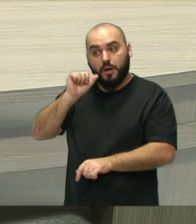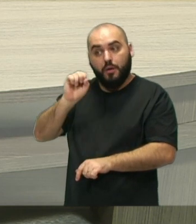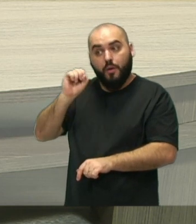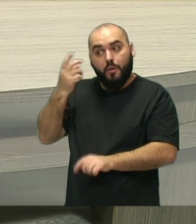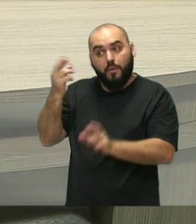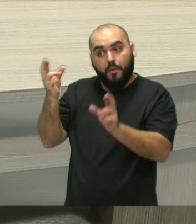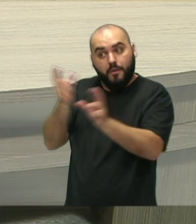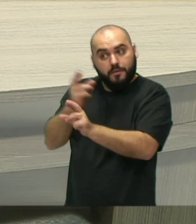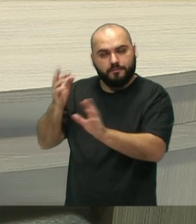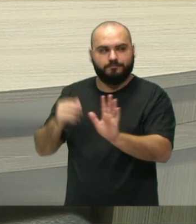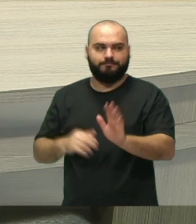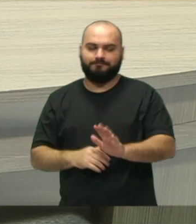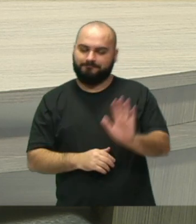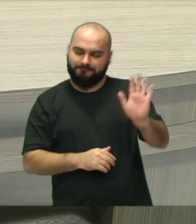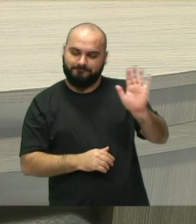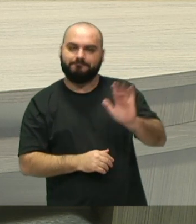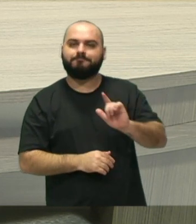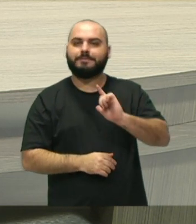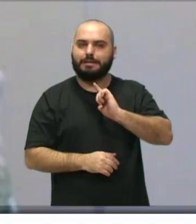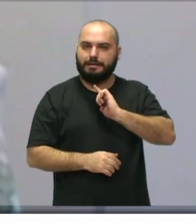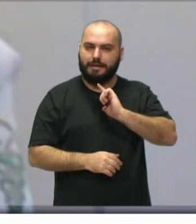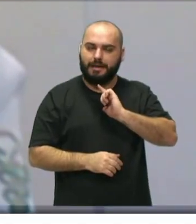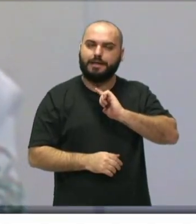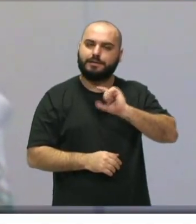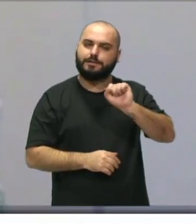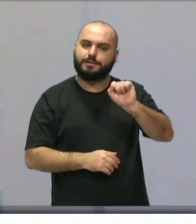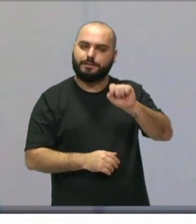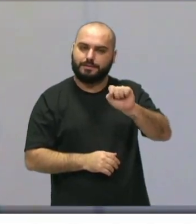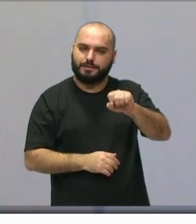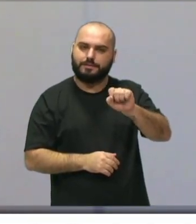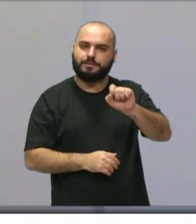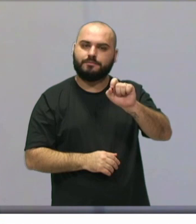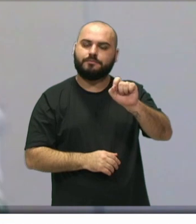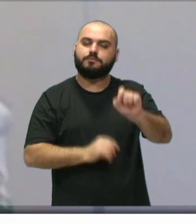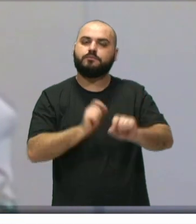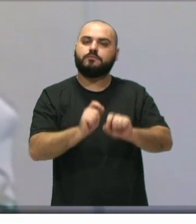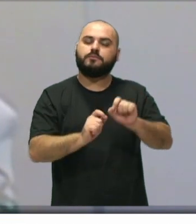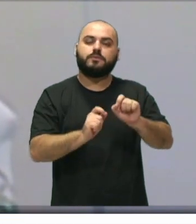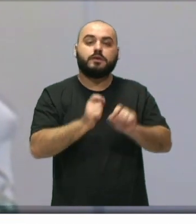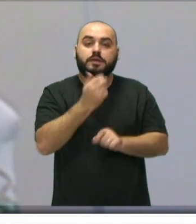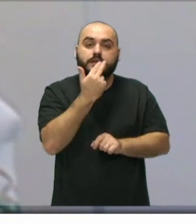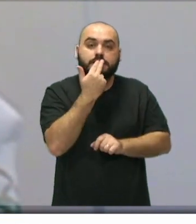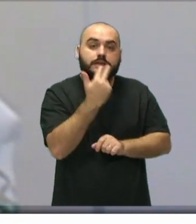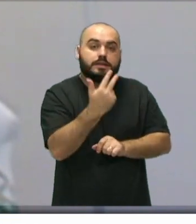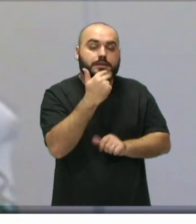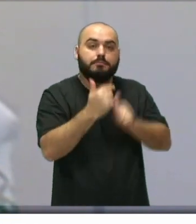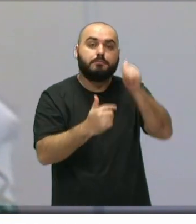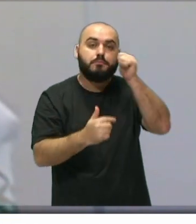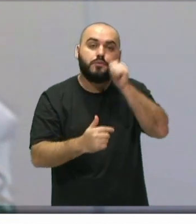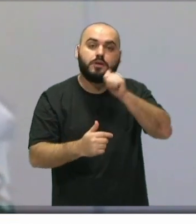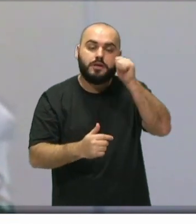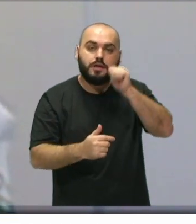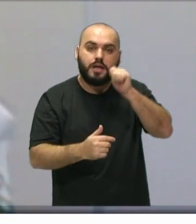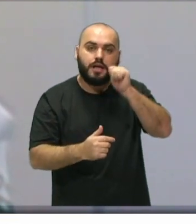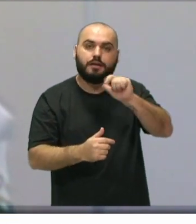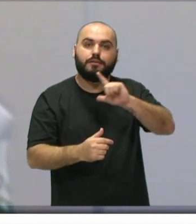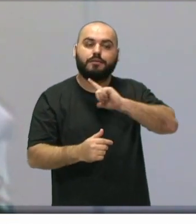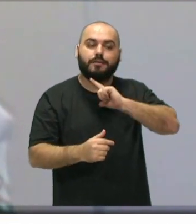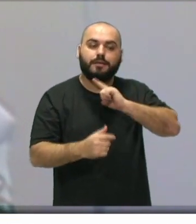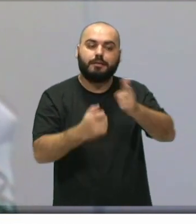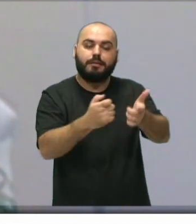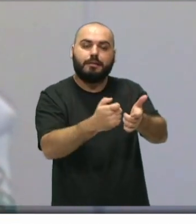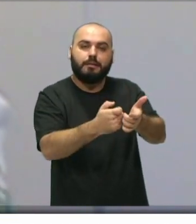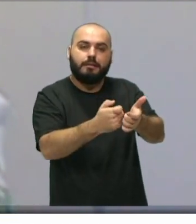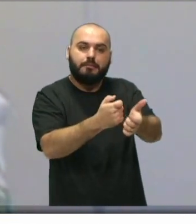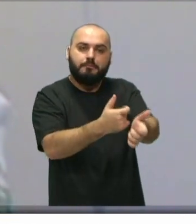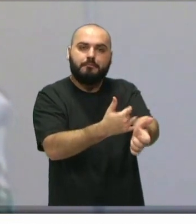Essa é uma das causas, mas tem muito a ver da forma como as mulheres processam as suas emoções,